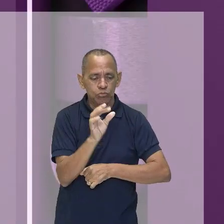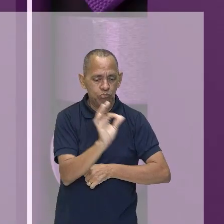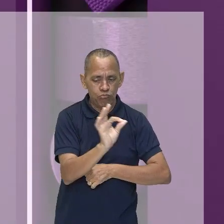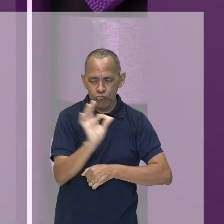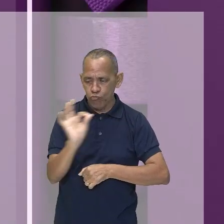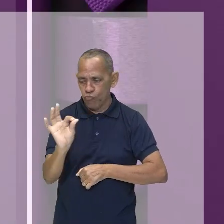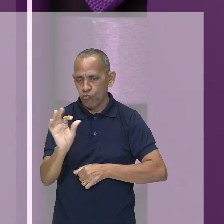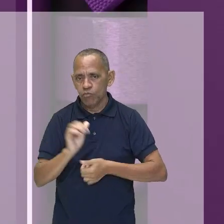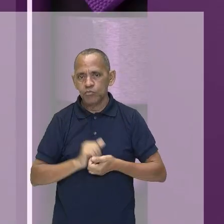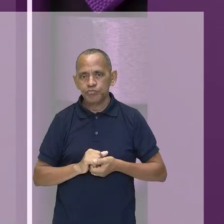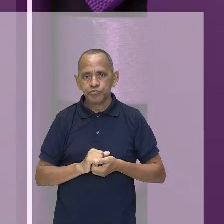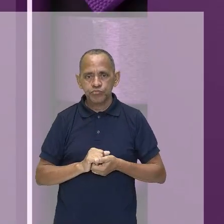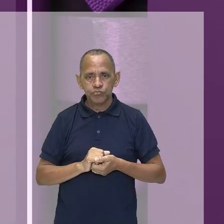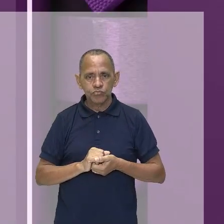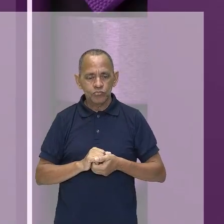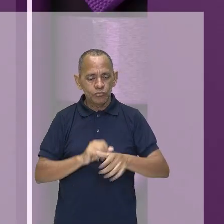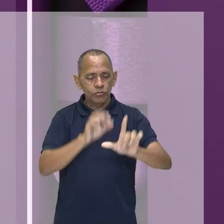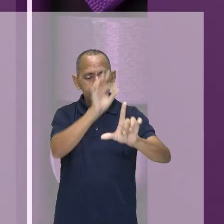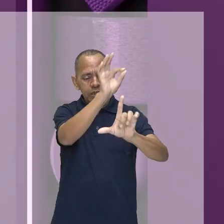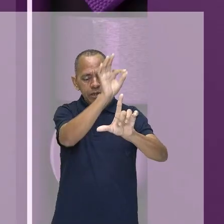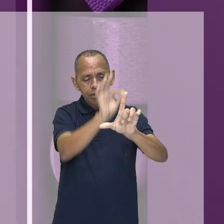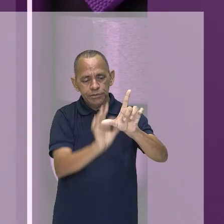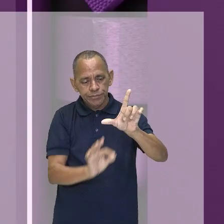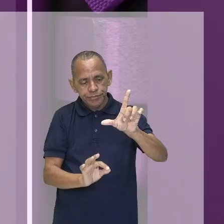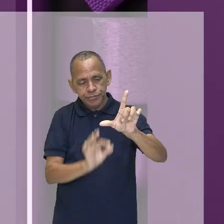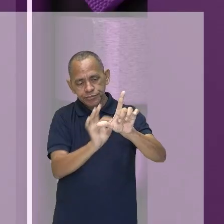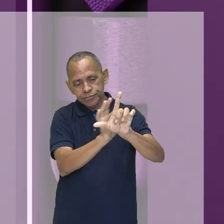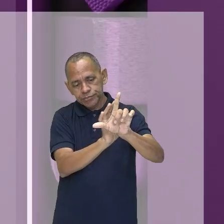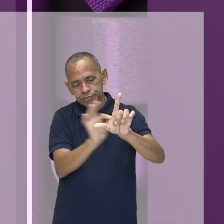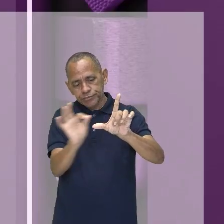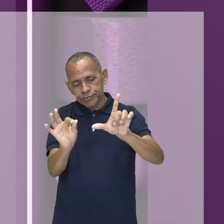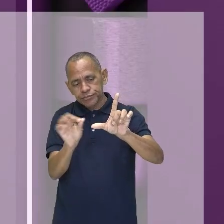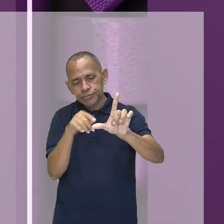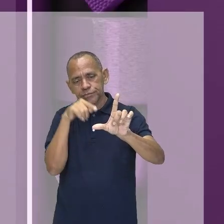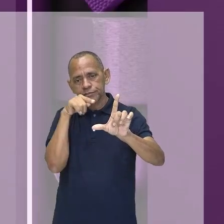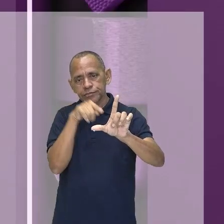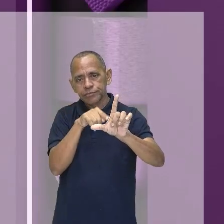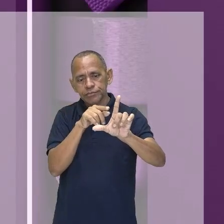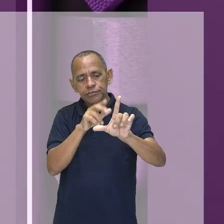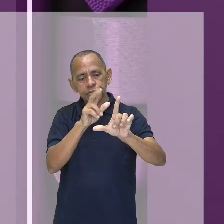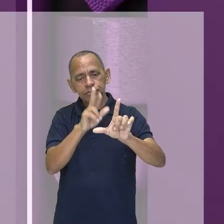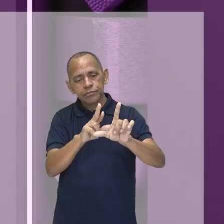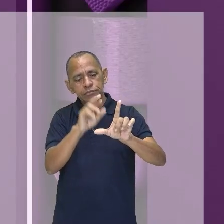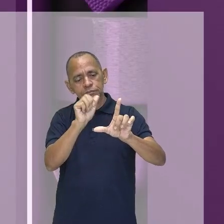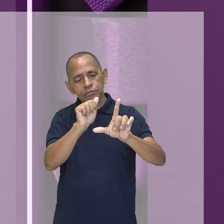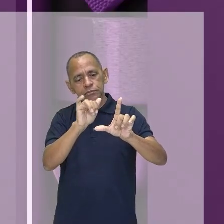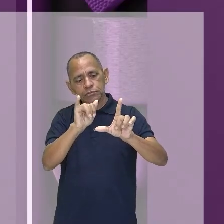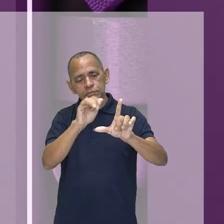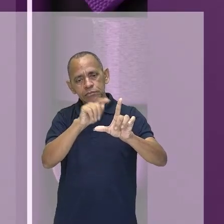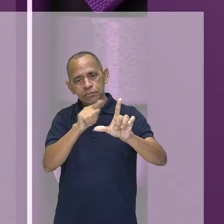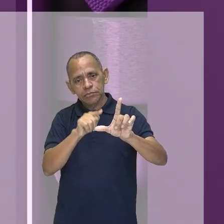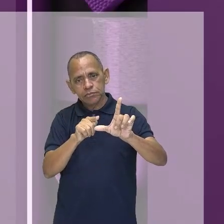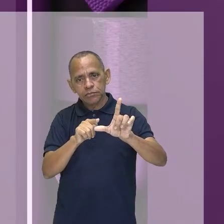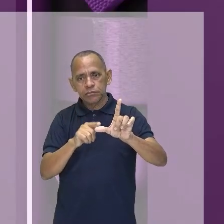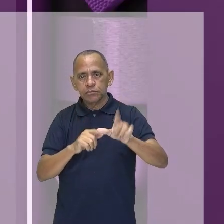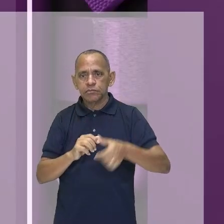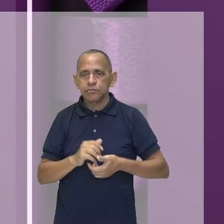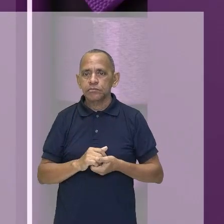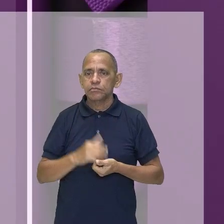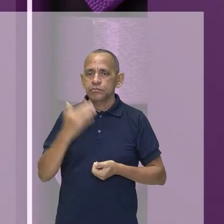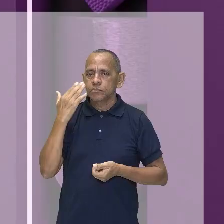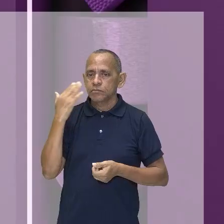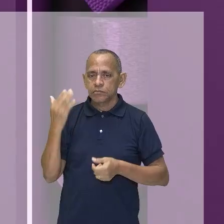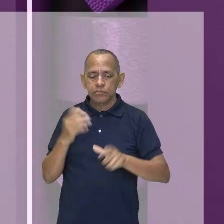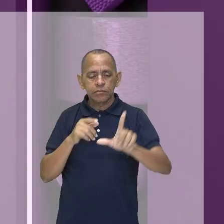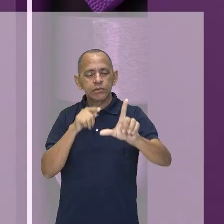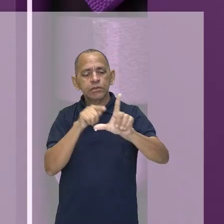A raiz e o coeficiente b, que a gente não precisa calcular nada. Ele já está ali na forma algébrica, tá? Olha quem é o coeficiente b,